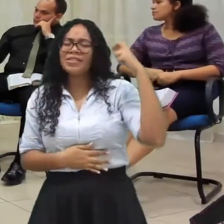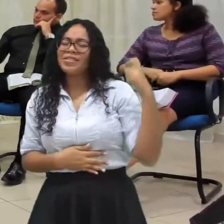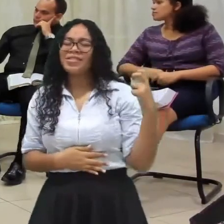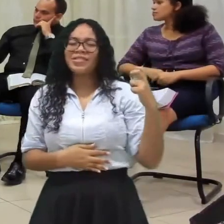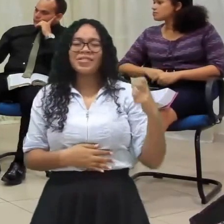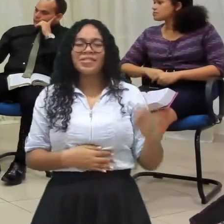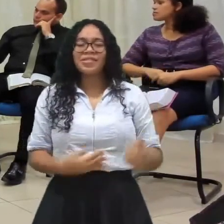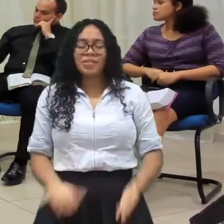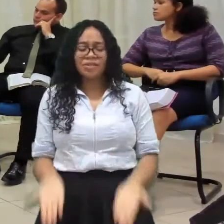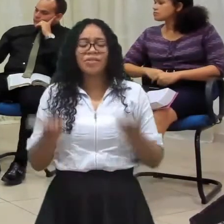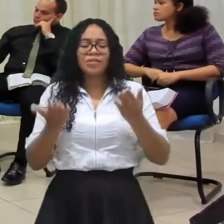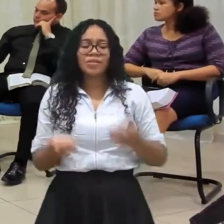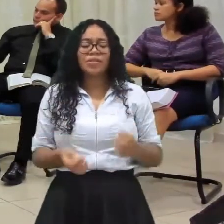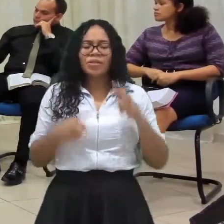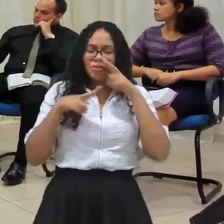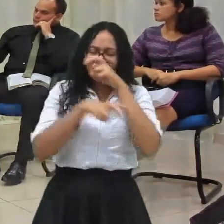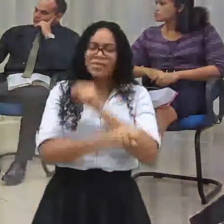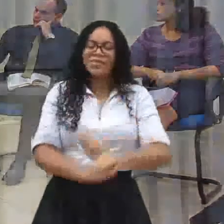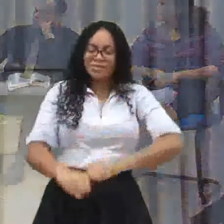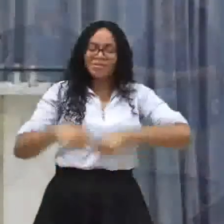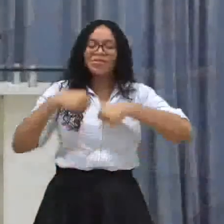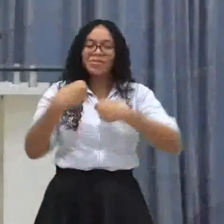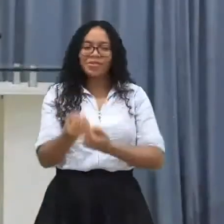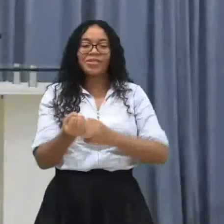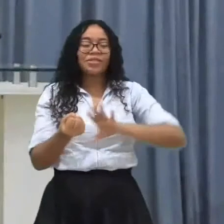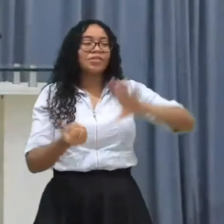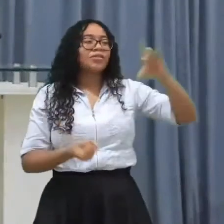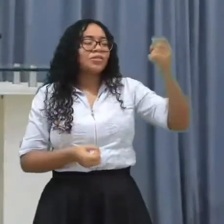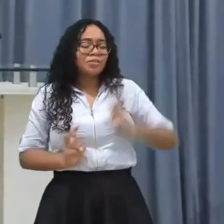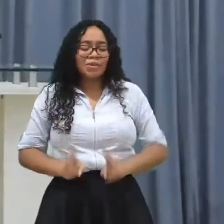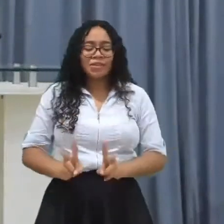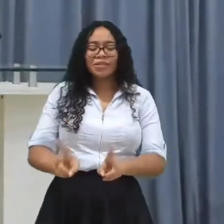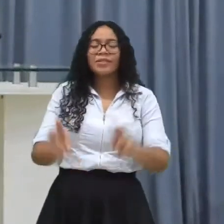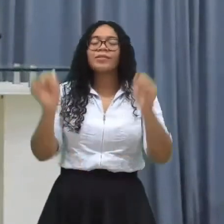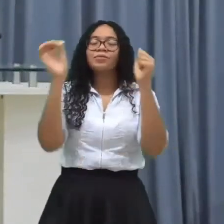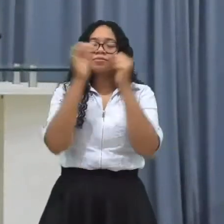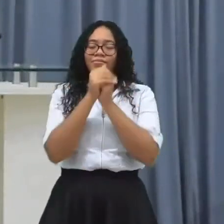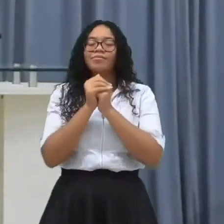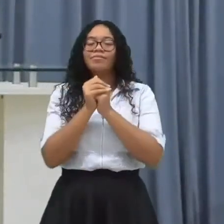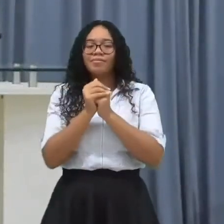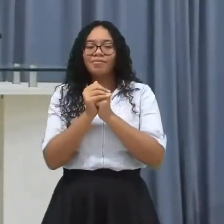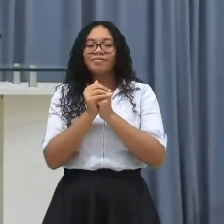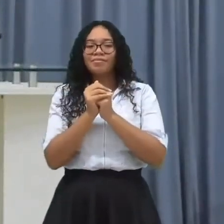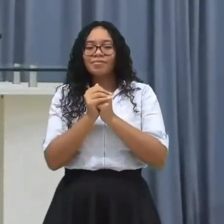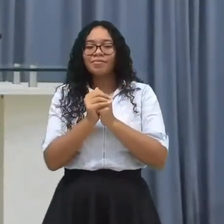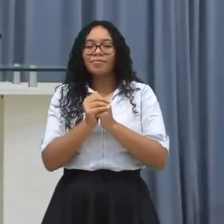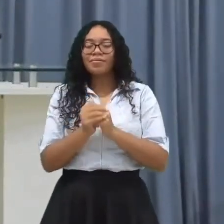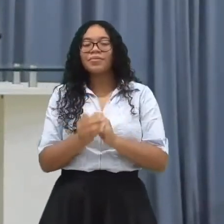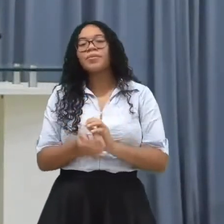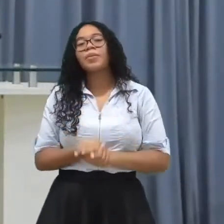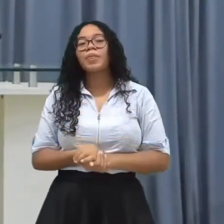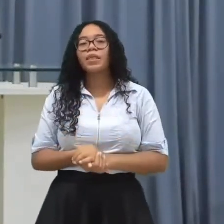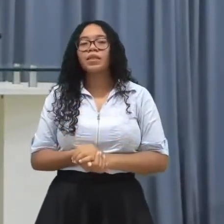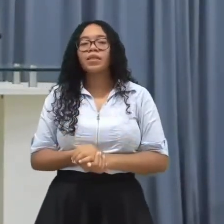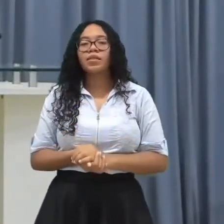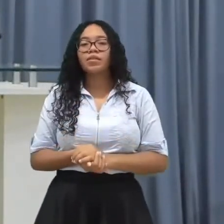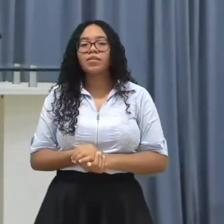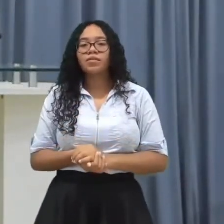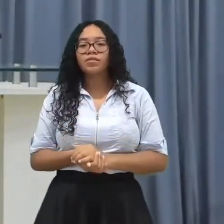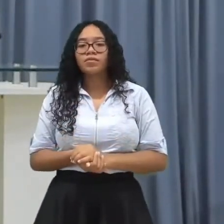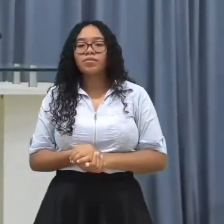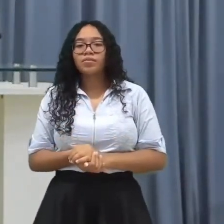e honra e poder e força ao nosso Deus para todo sempre, amém. E um dos anciãos me falou,